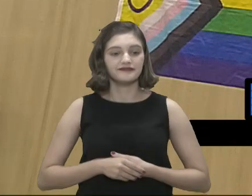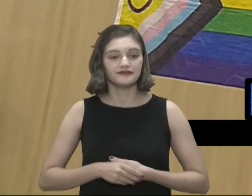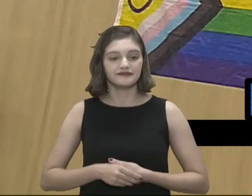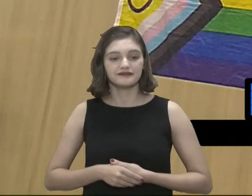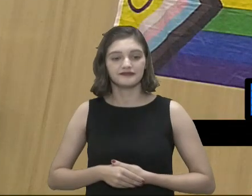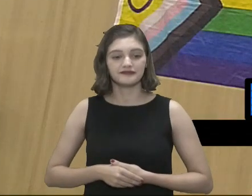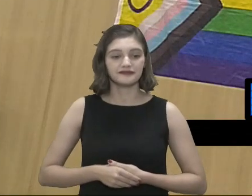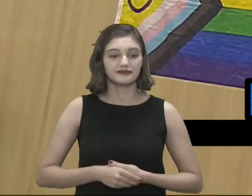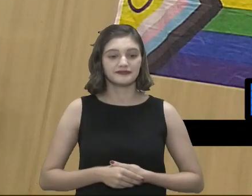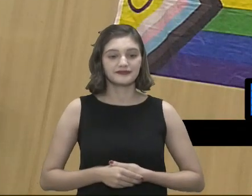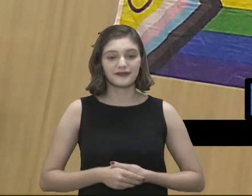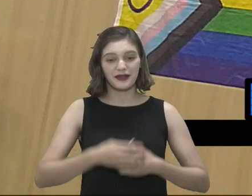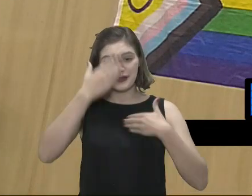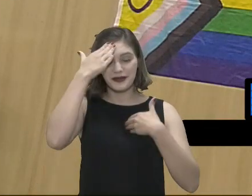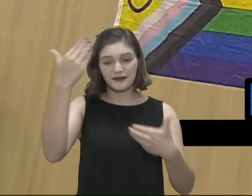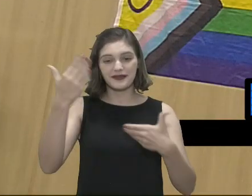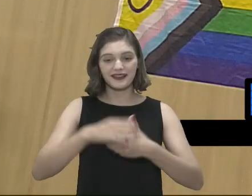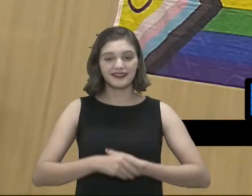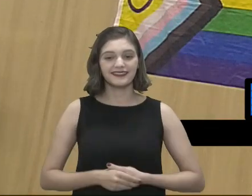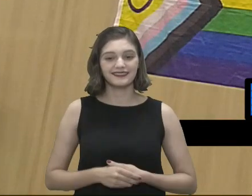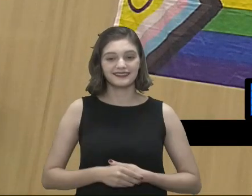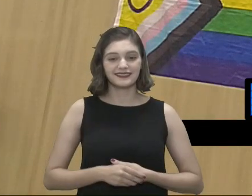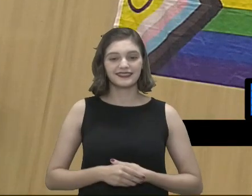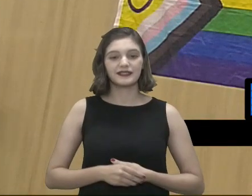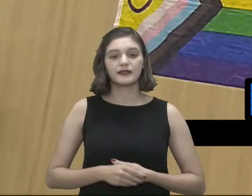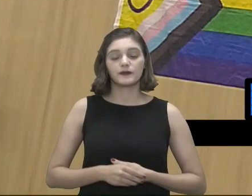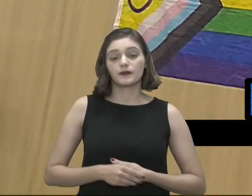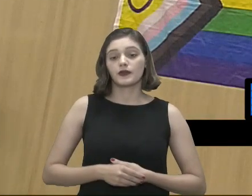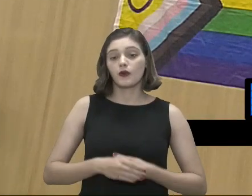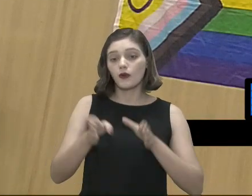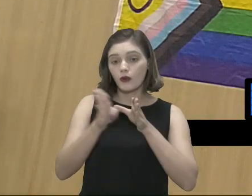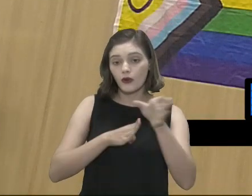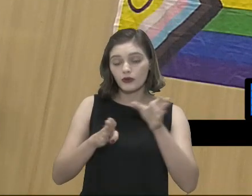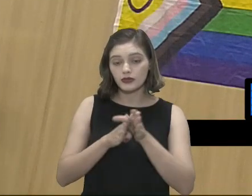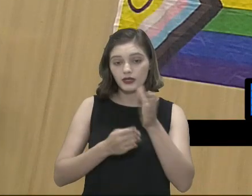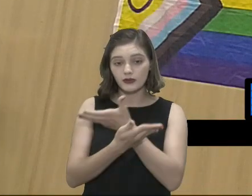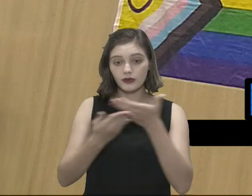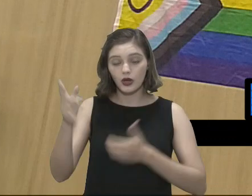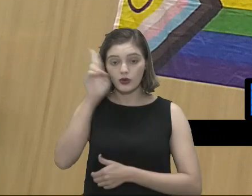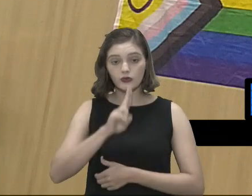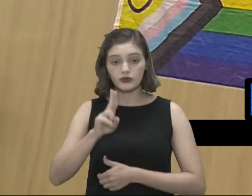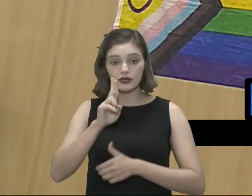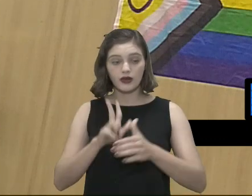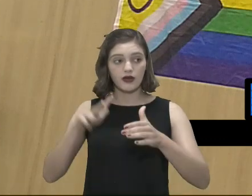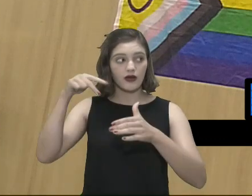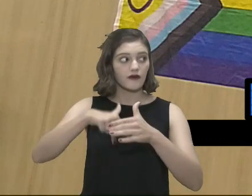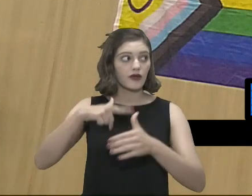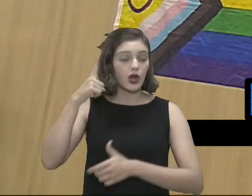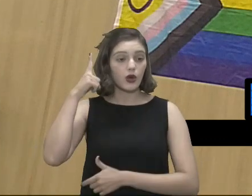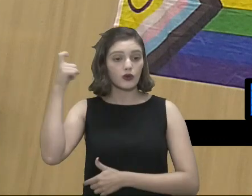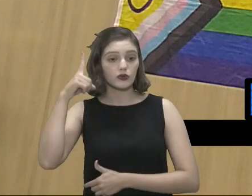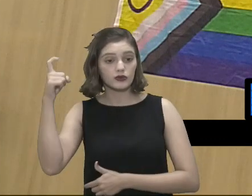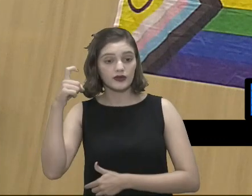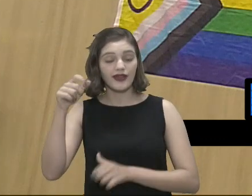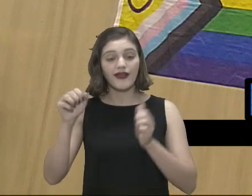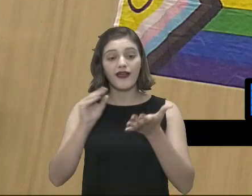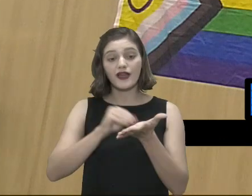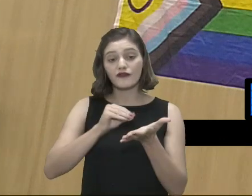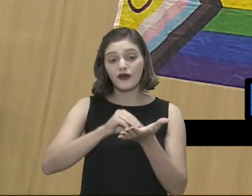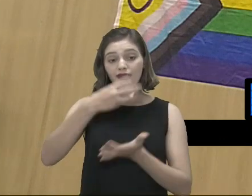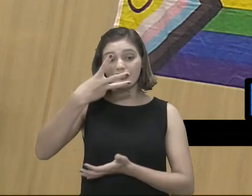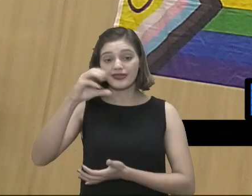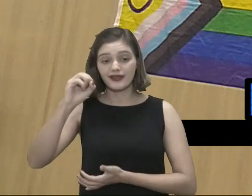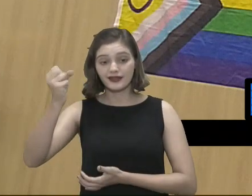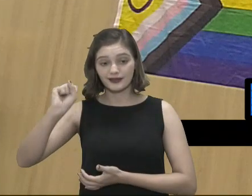Muito obrigada, doutor Pedro. É uma orientação para as pessoas que forem utilizar a palavra, quando tocar a buzina, significa que falta 30